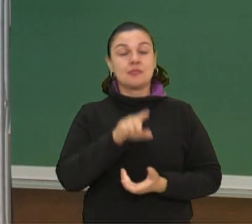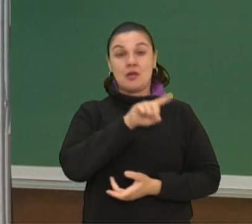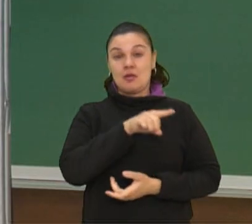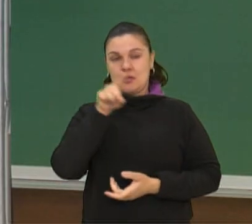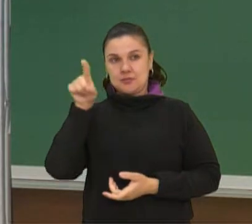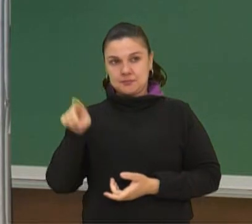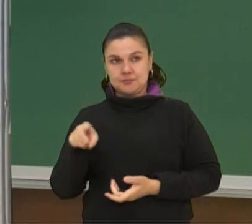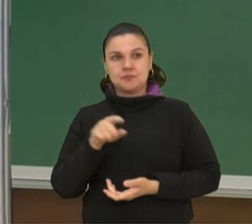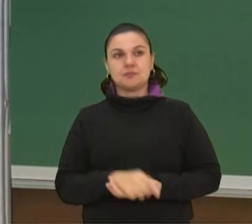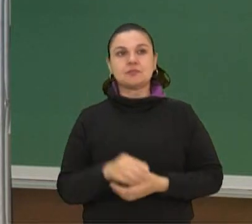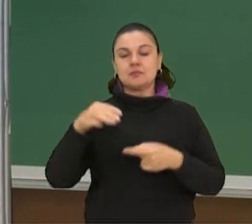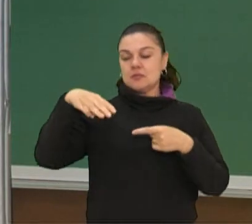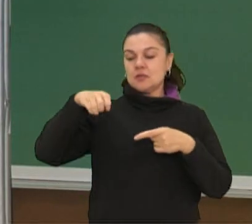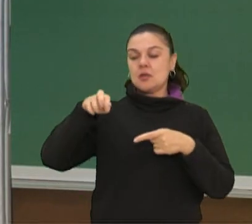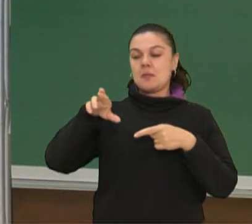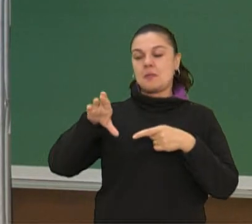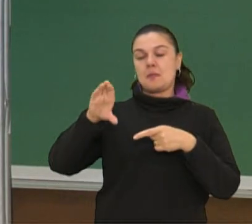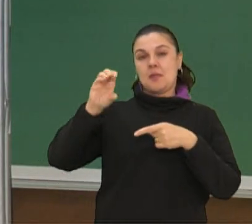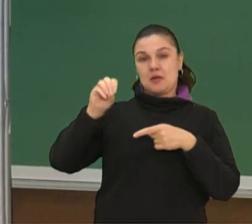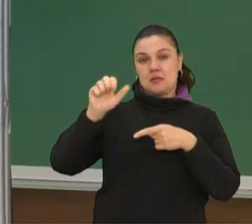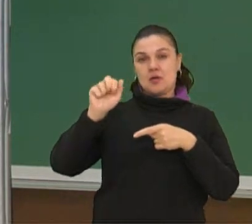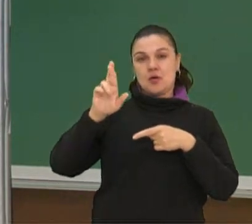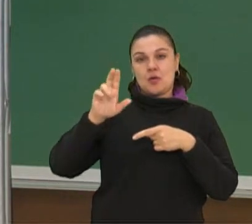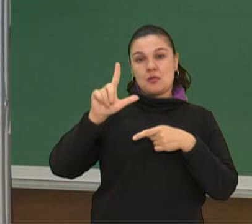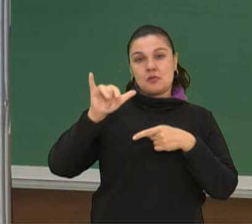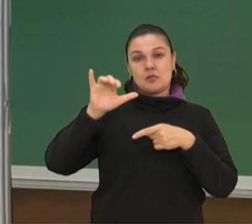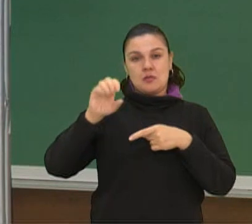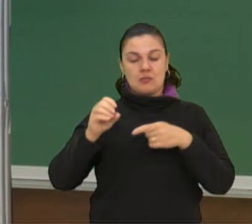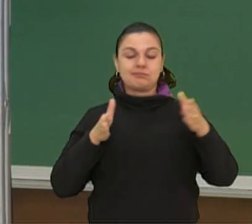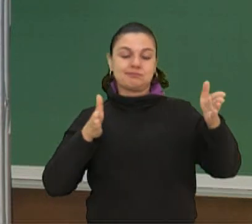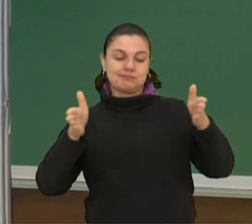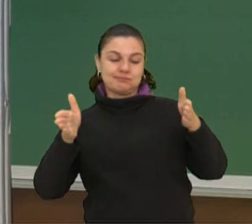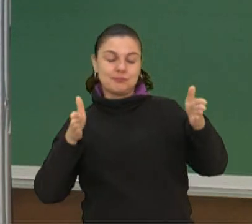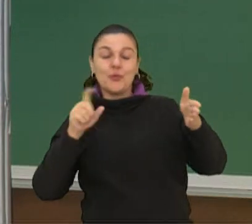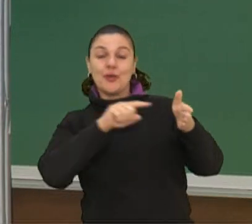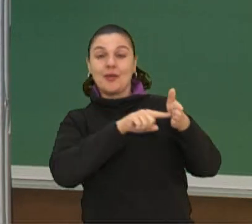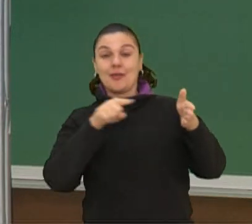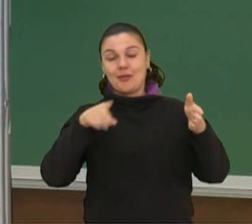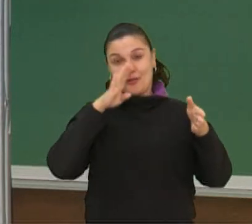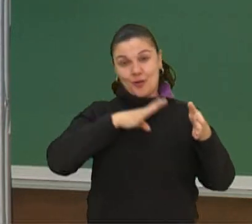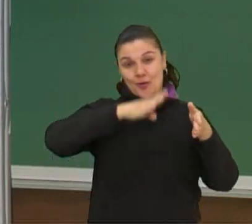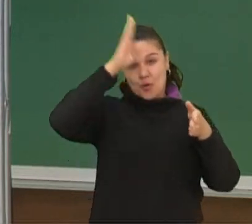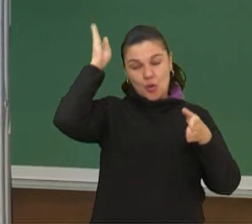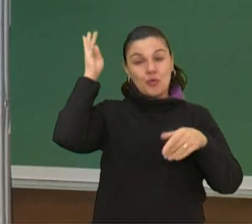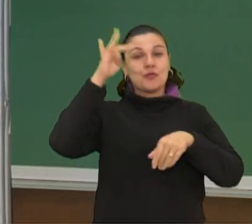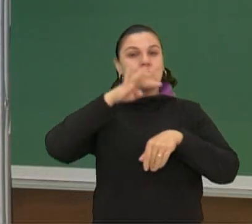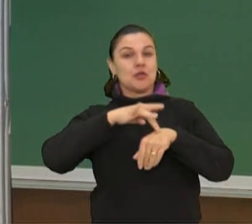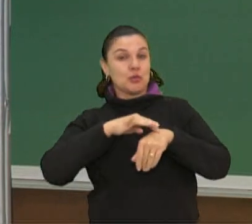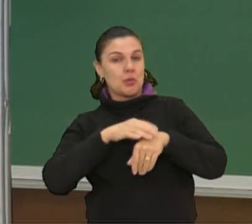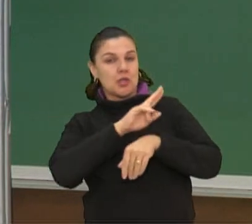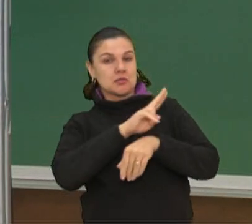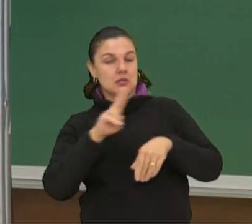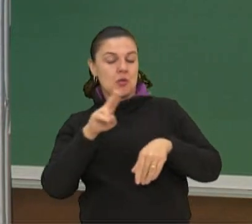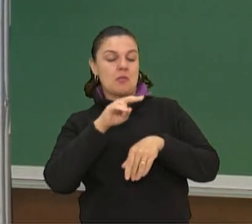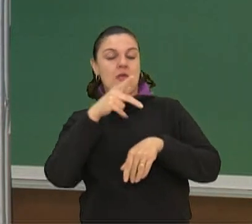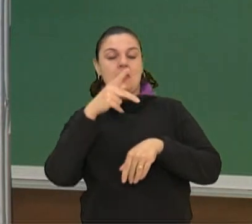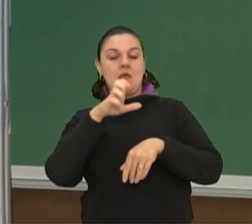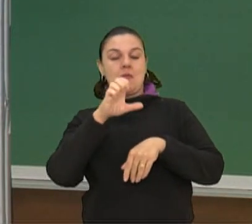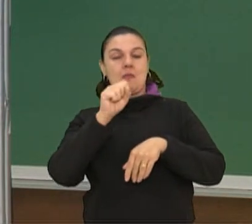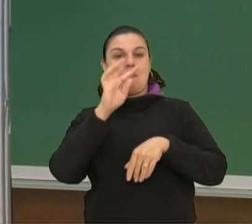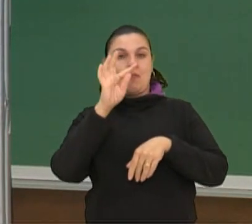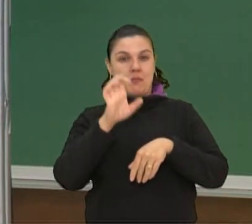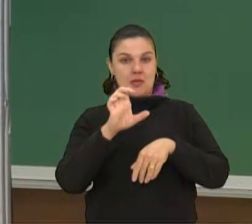é uma peste animal, tanto quanto eles são animais, mas a outra é uma peste de homens, tanto